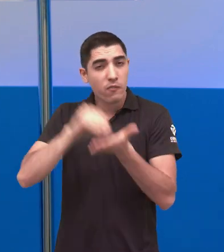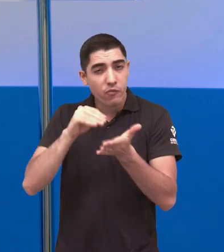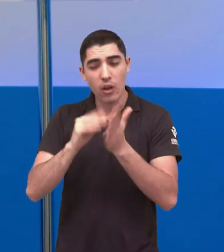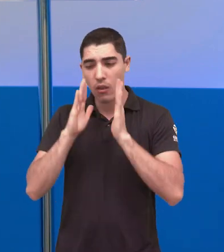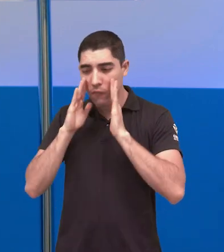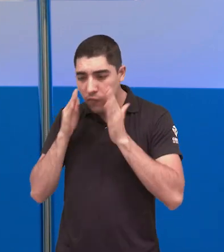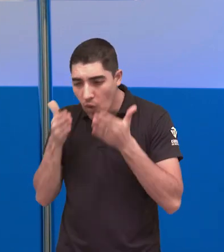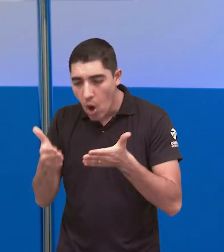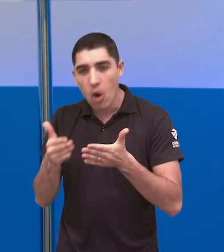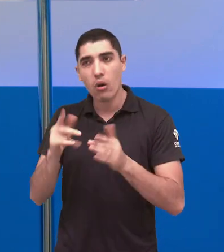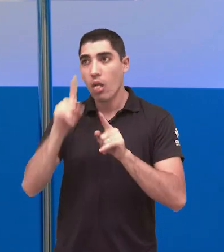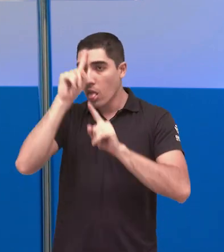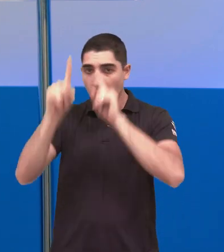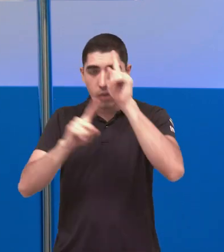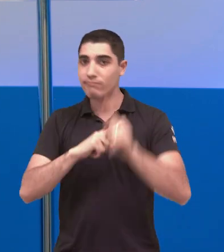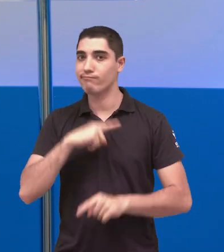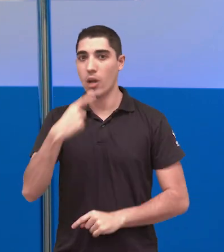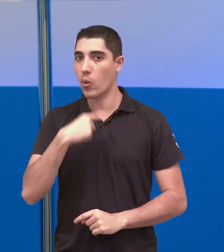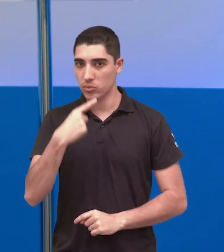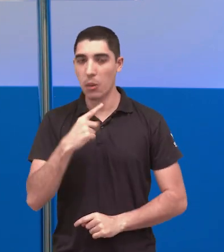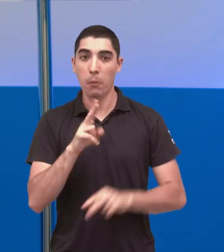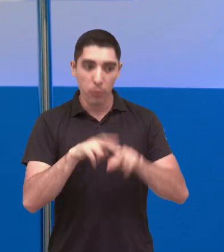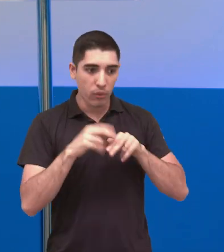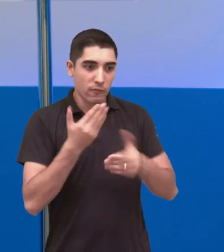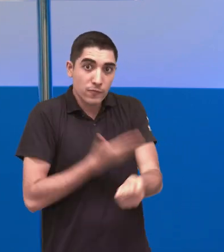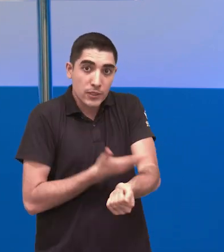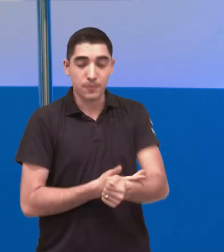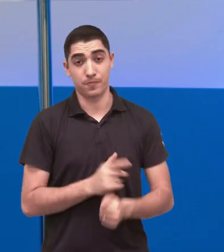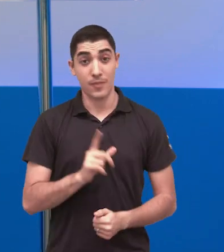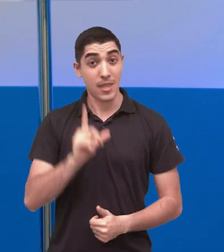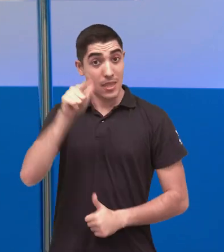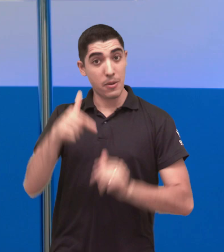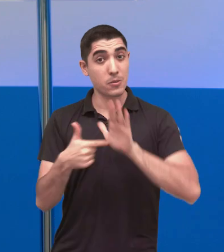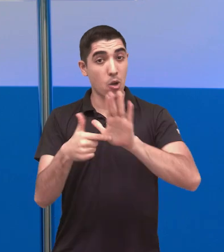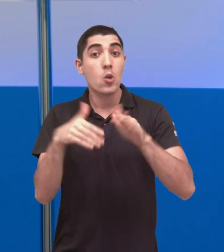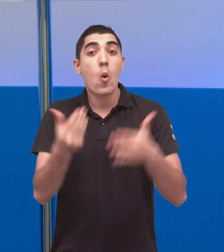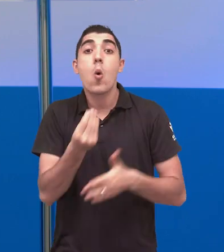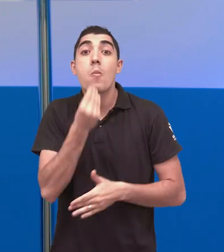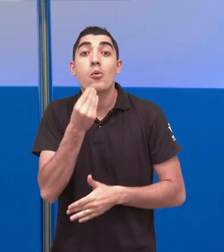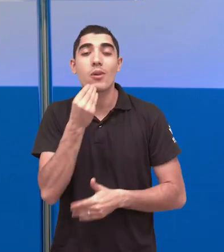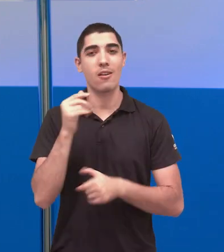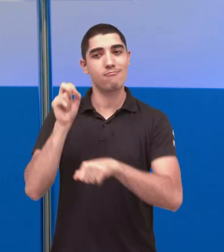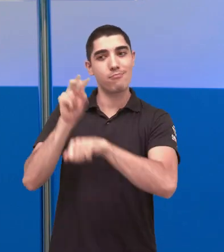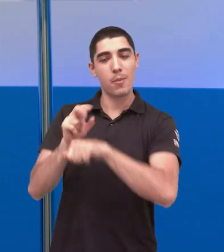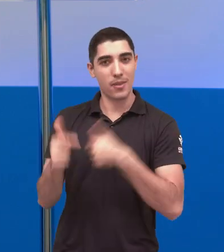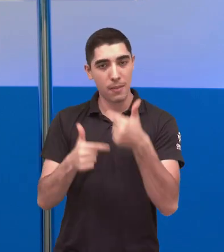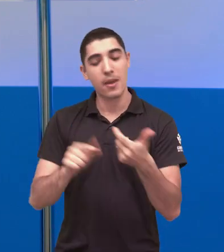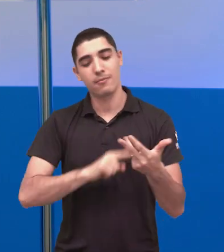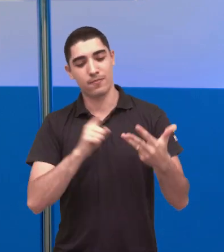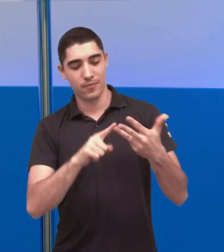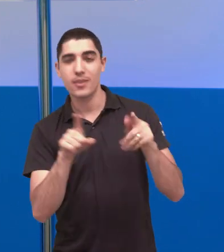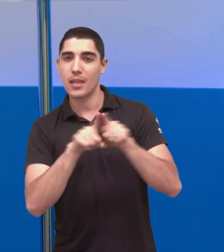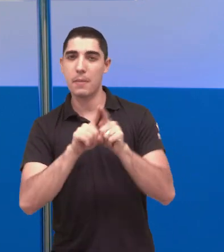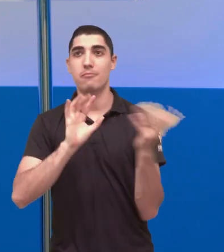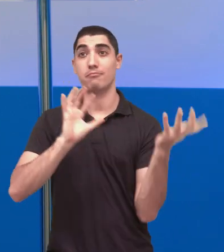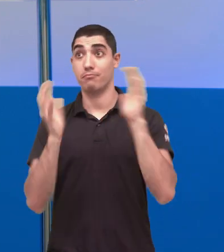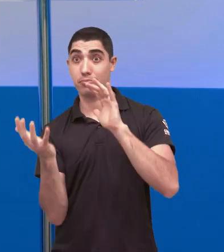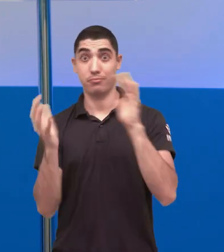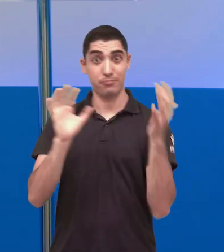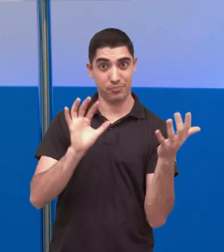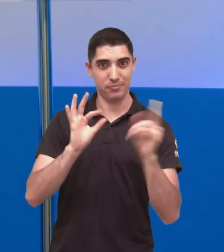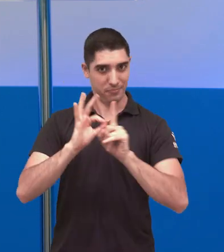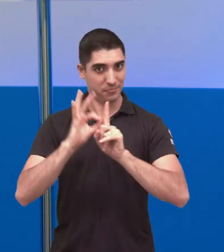e atrapalhar a criatividade. E a gente mostra ainda as vagas de emprego abertas no PAT e a previsão do